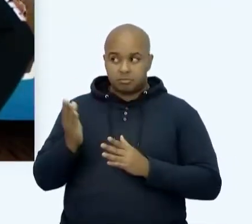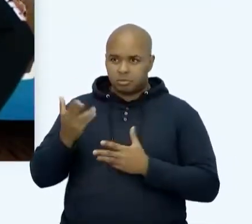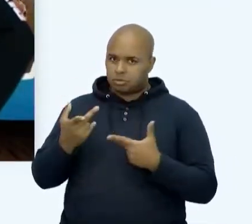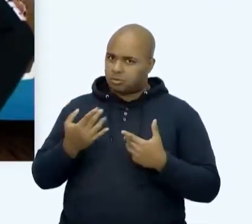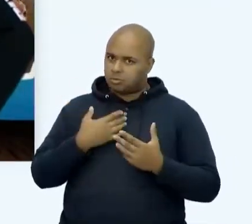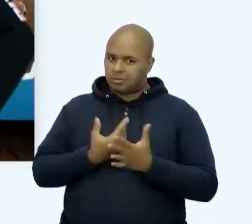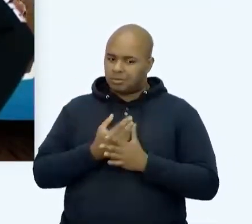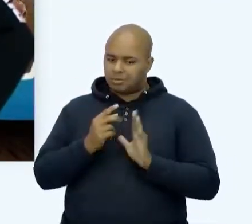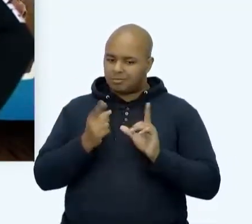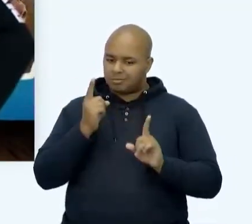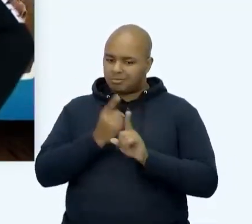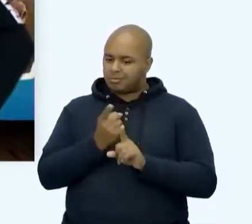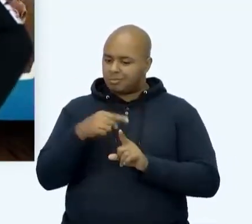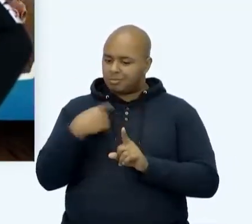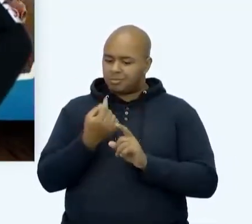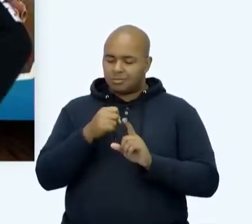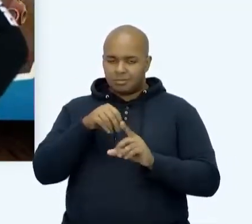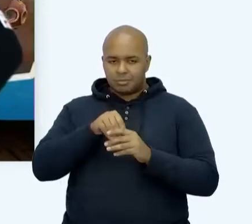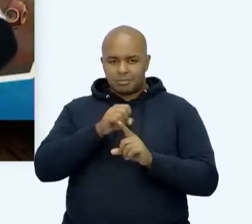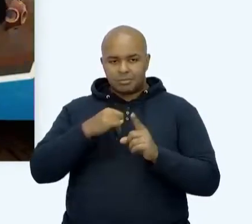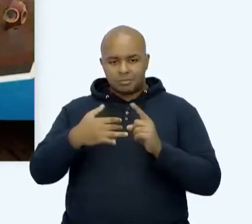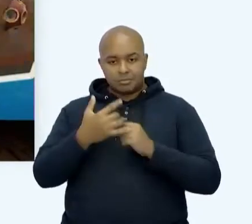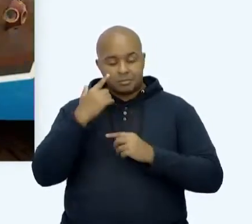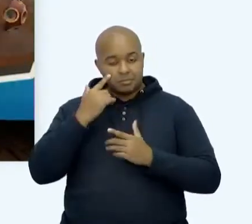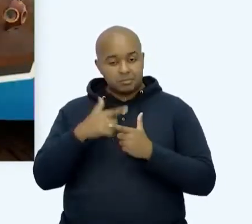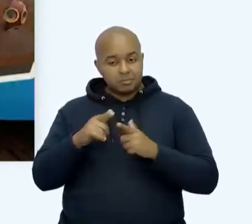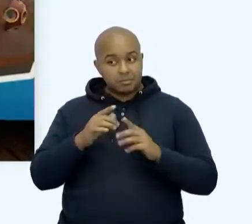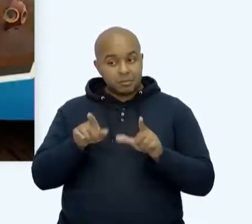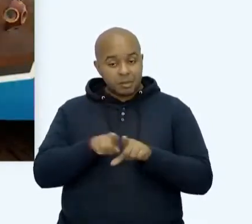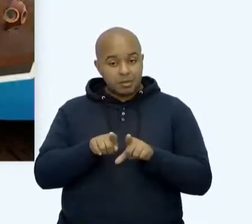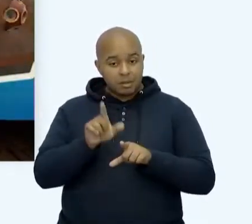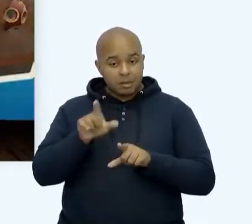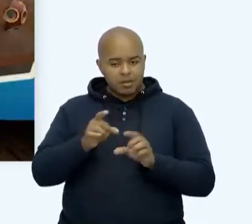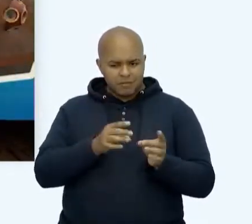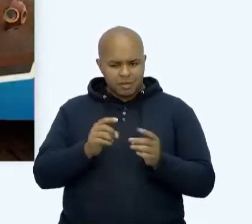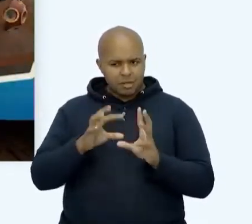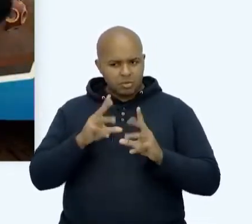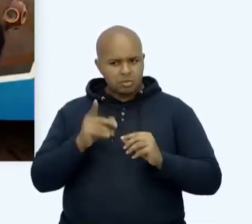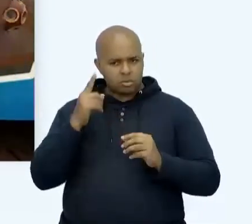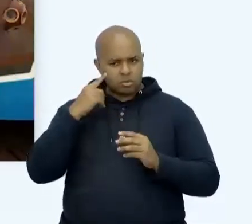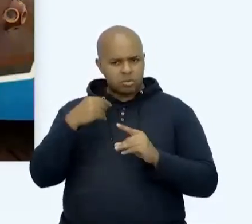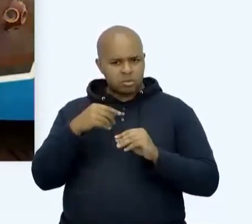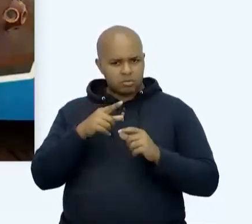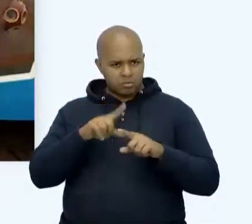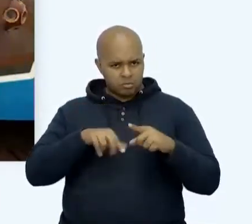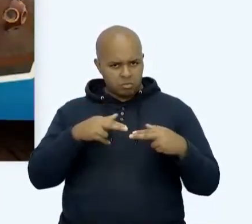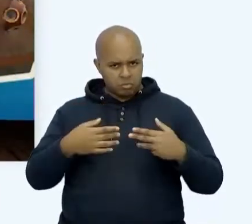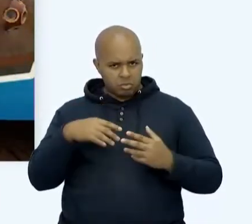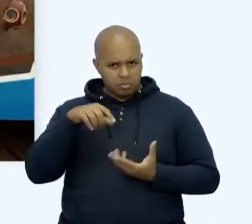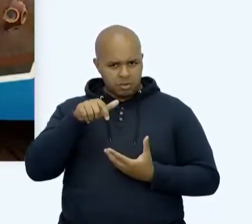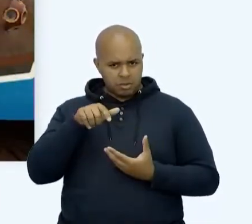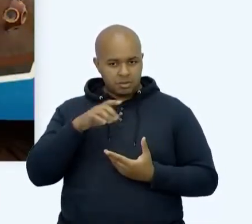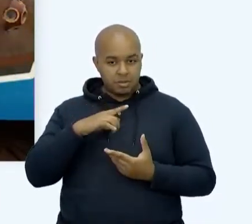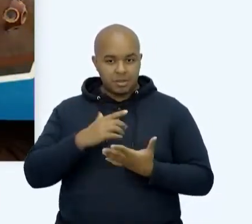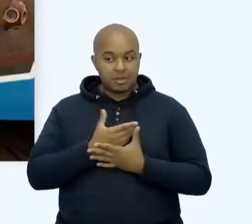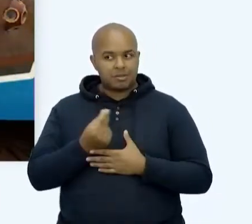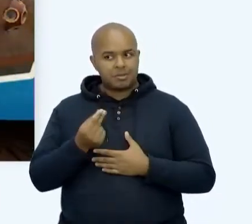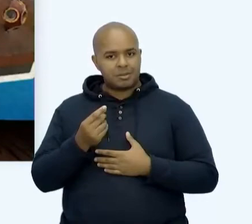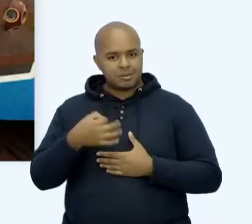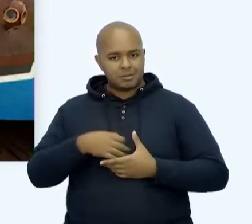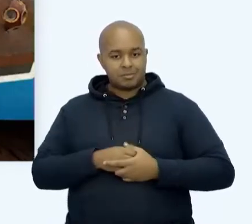sejam tão evidentes na nossa sociedade, né? E além de tudo, vender todos esses produtos feitos com PET deve dar uma